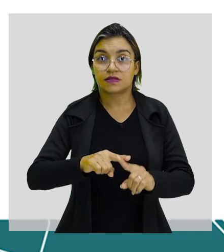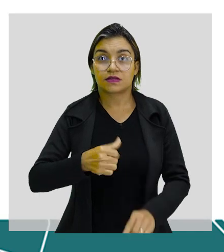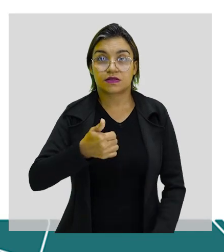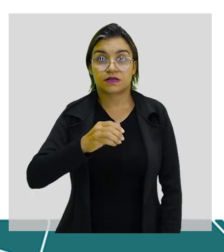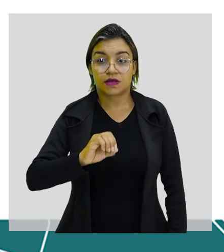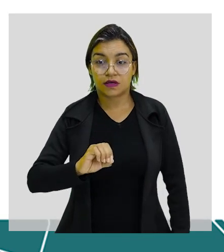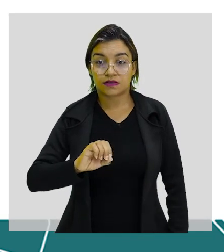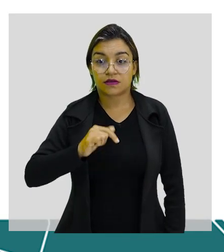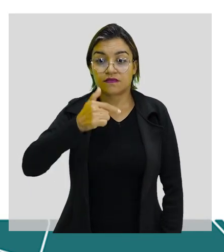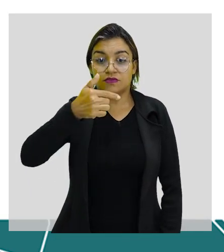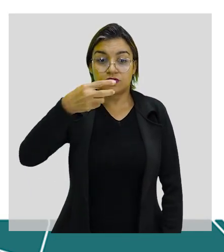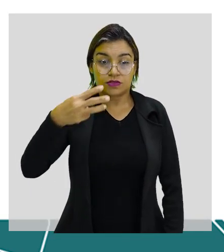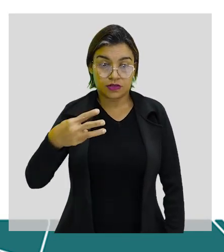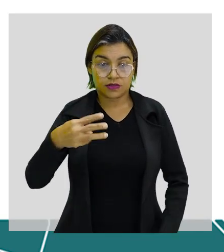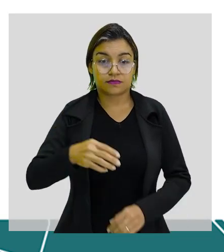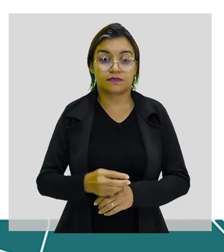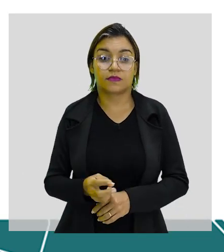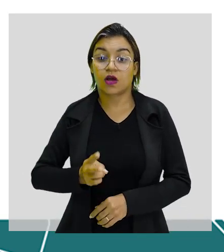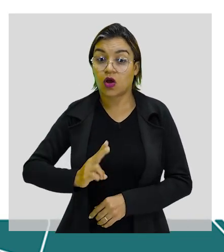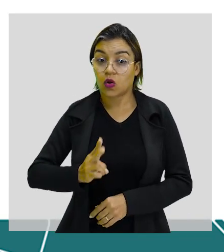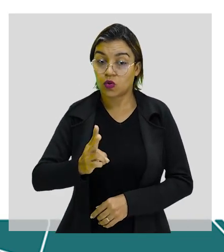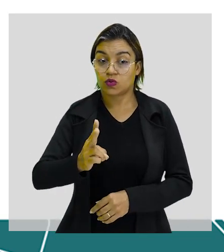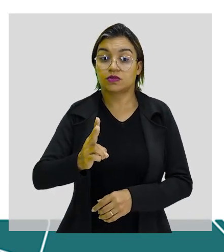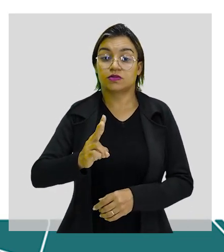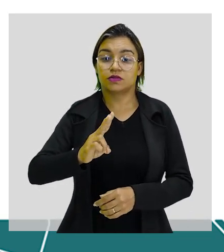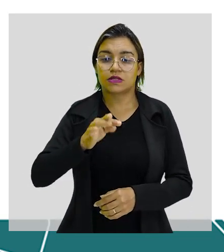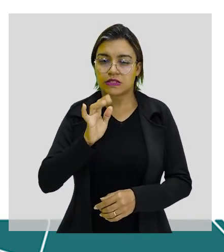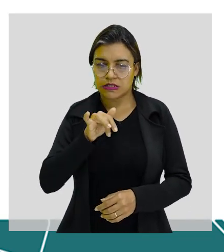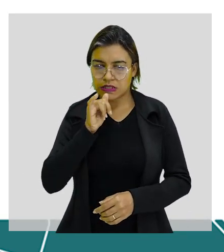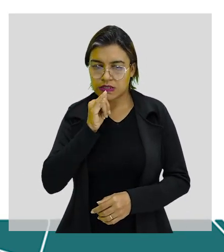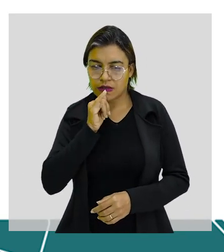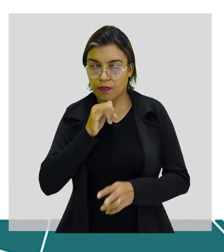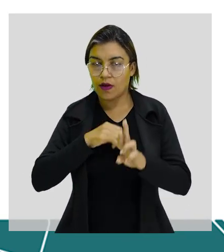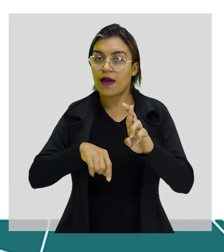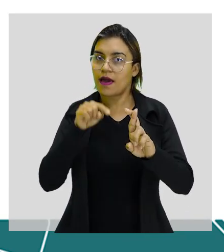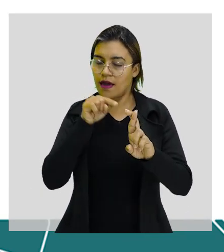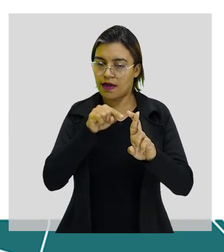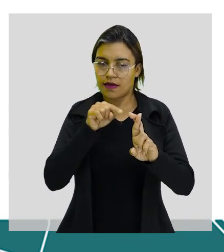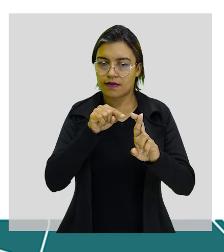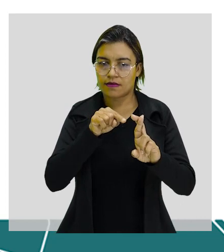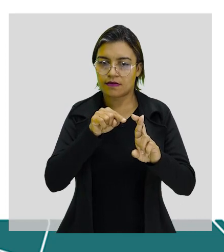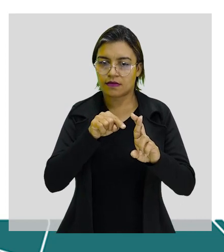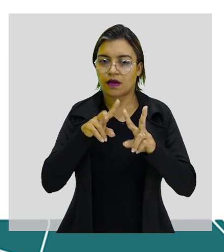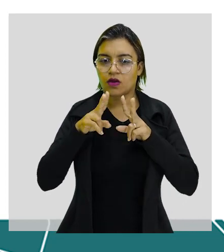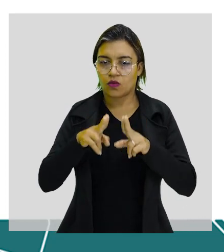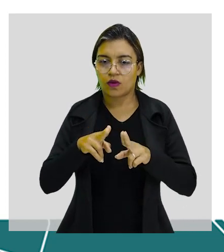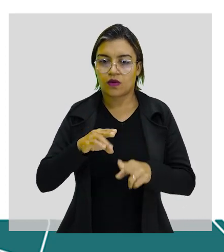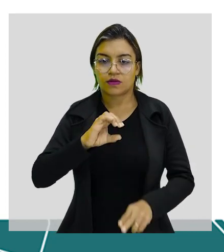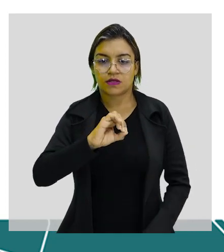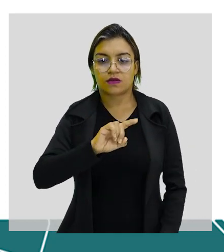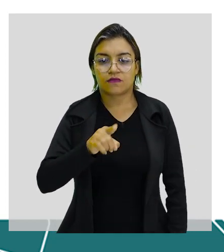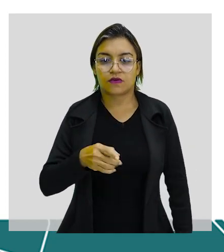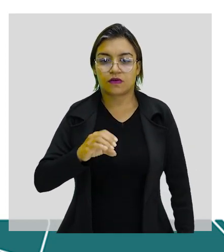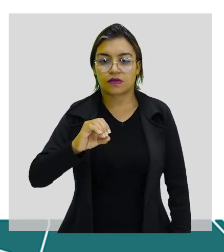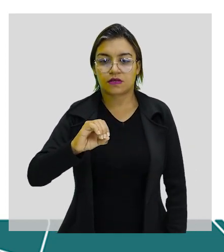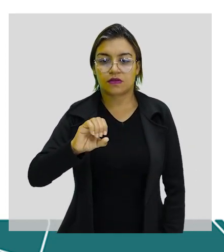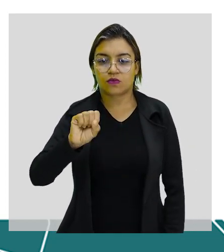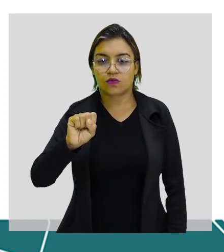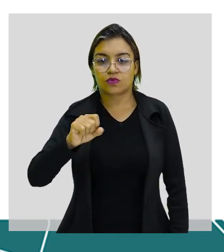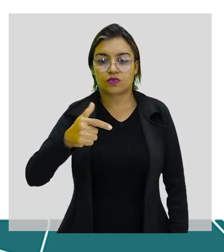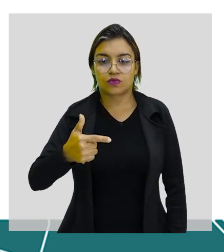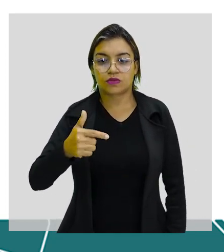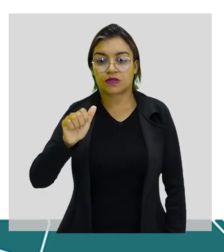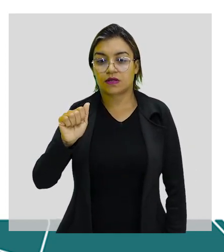23. E a constante universal dos gases perfeitos, né, R, é igual a